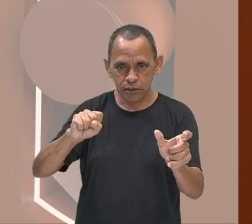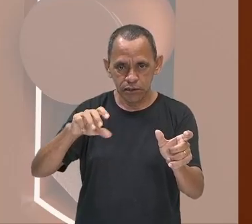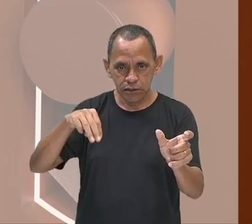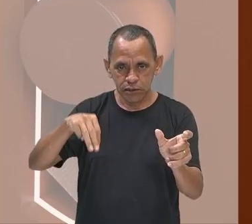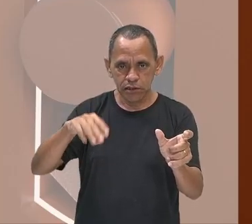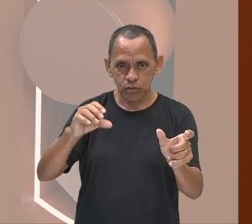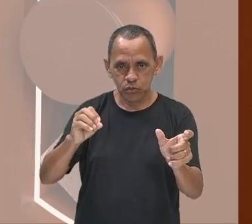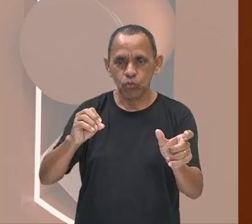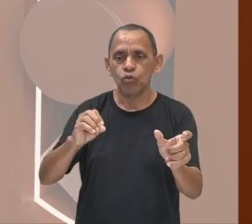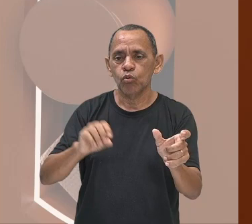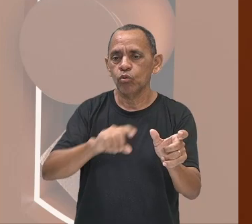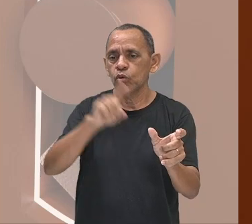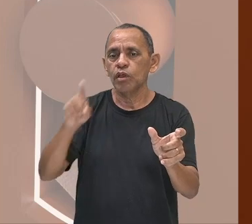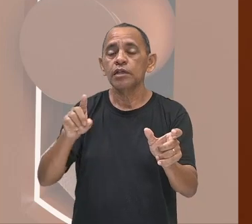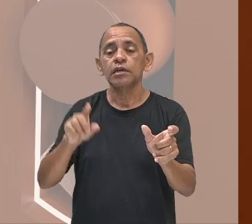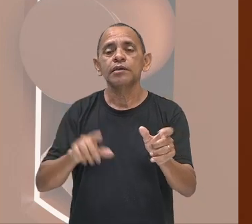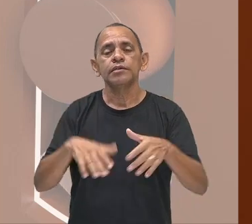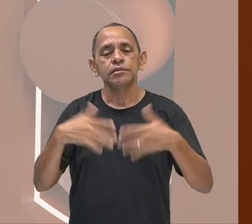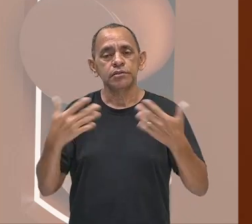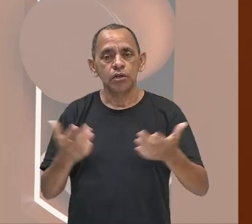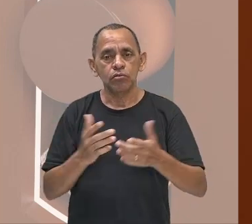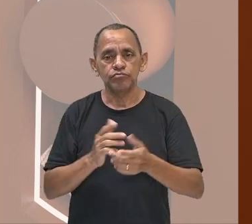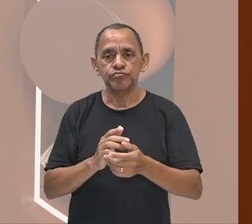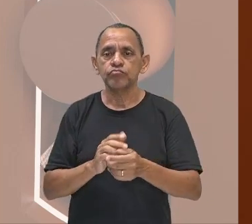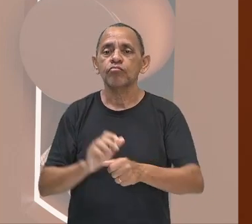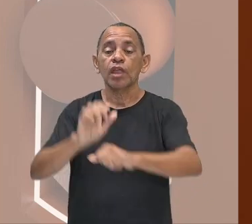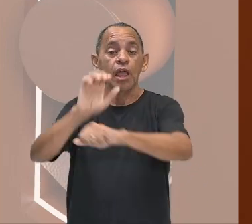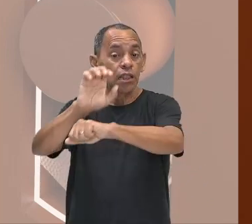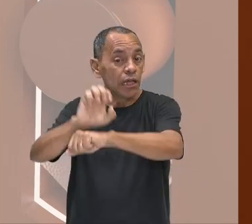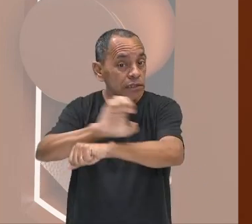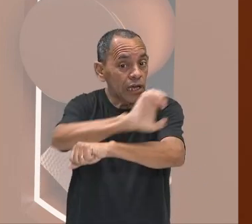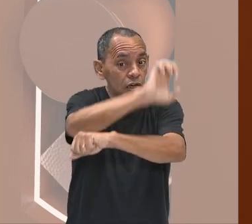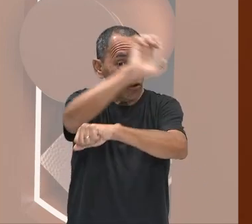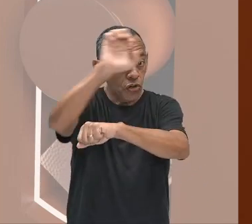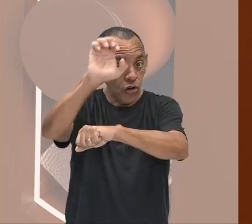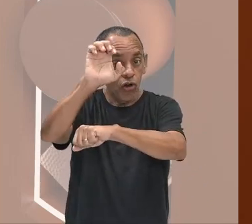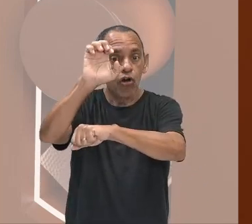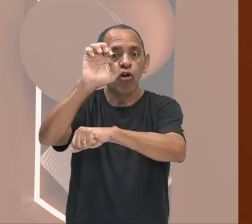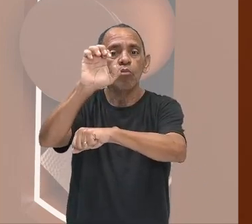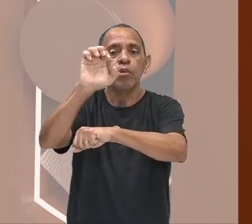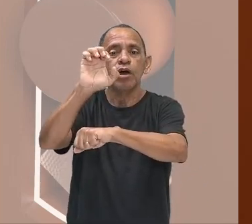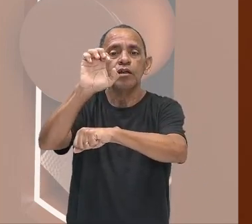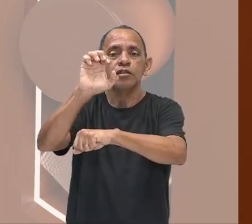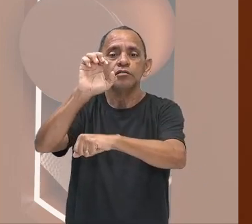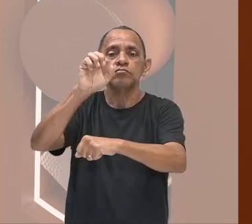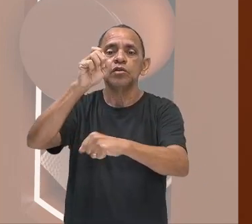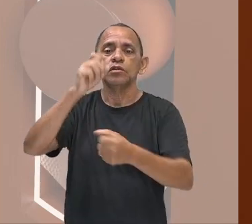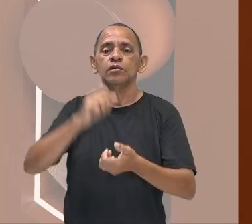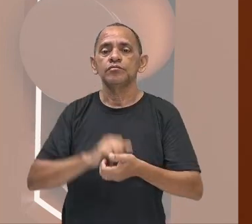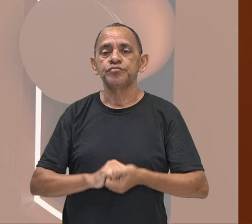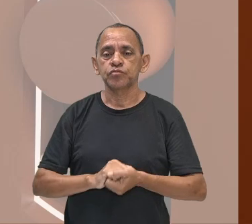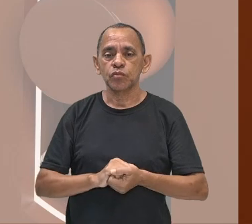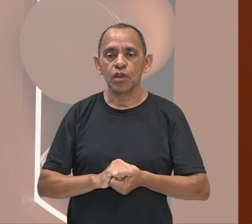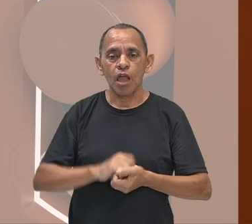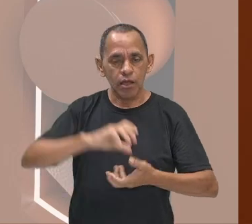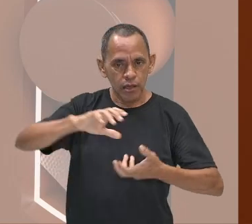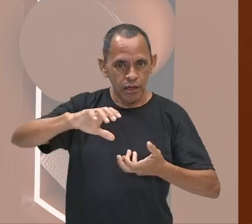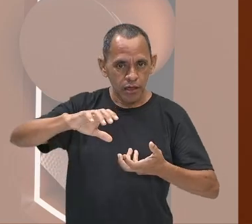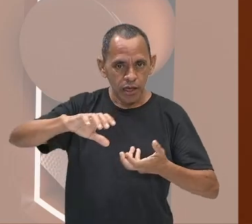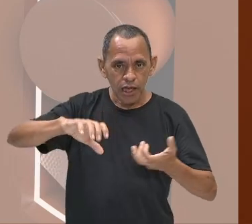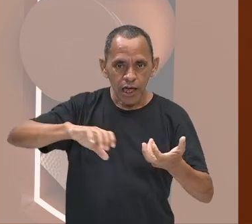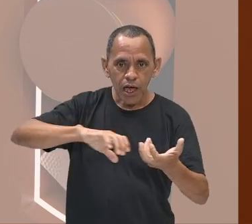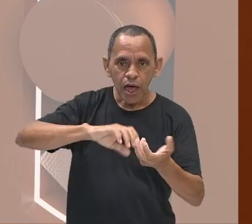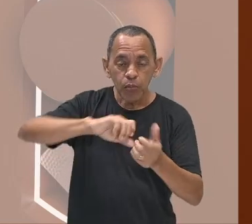na Europa, se consolida o que a gente chama de revolução, ou melhor, de reforma protestante, onde o